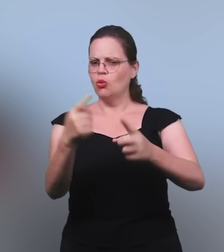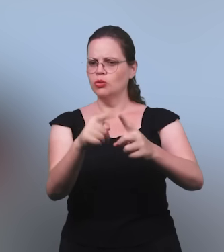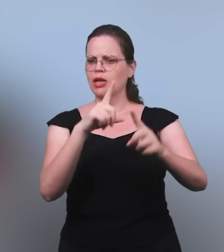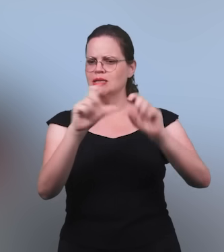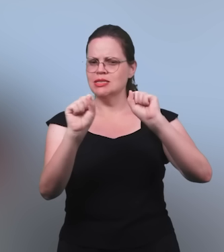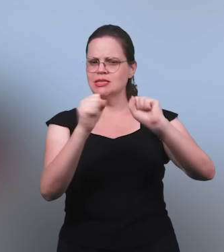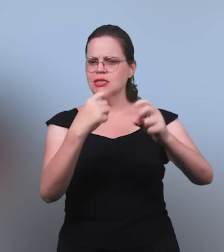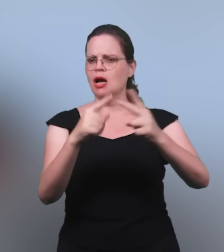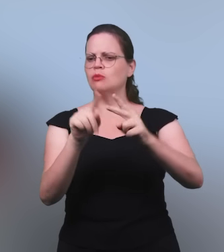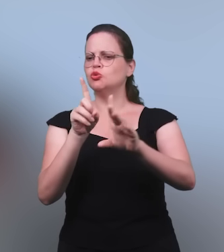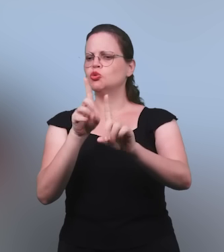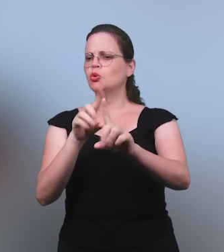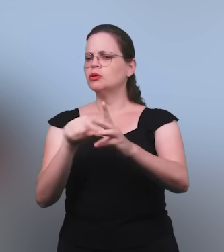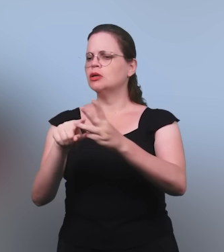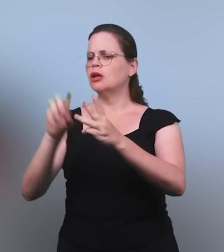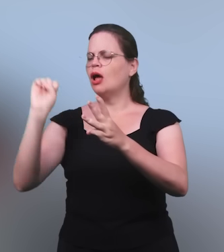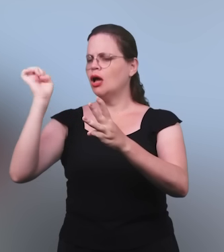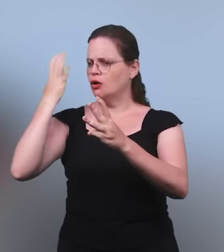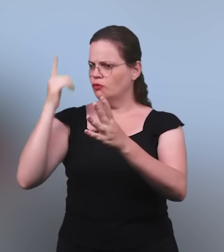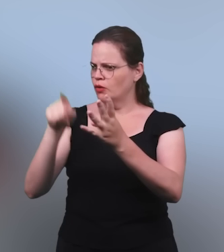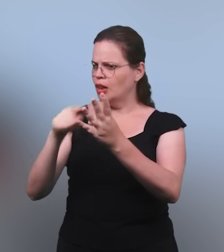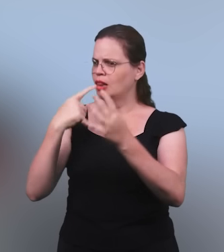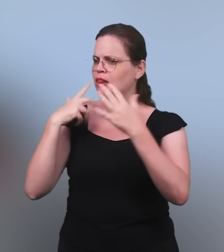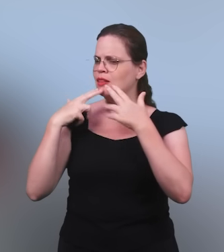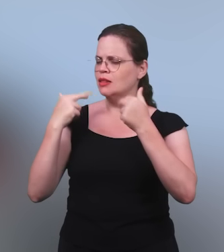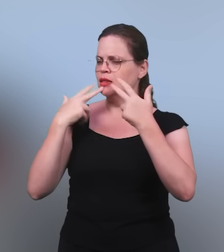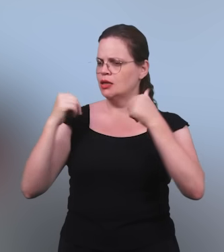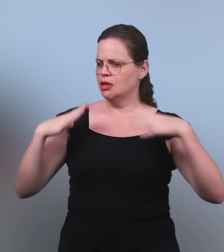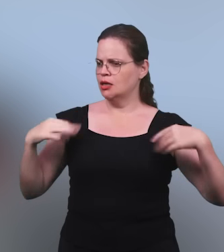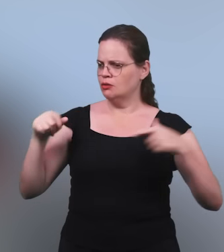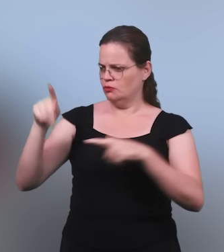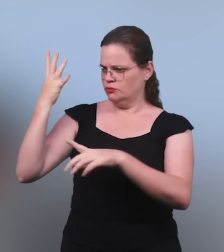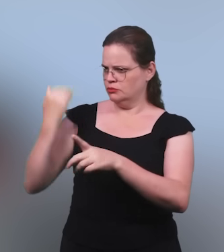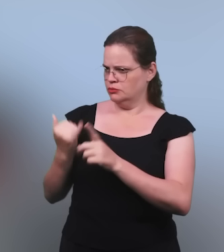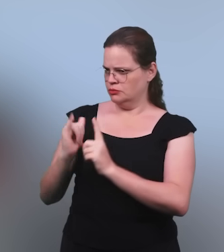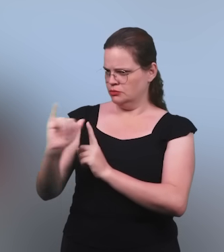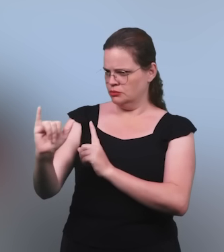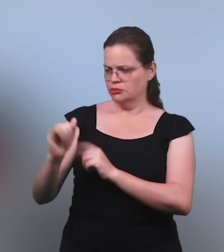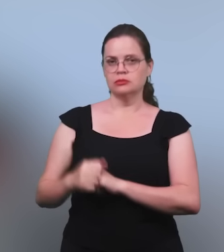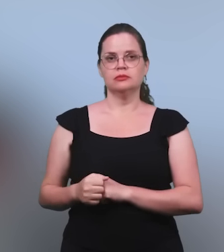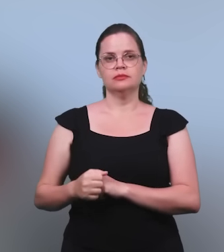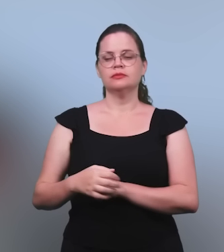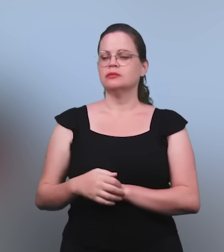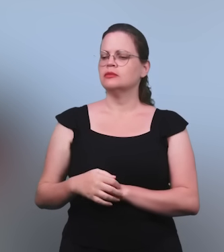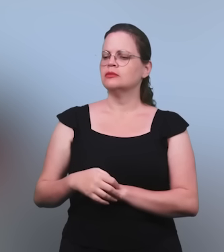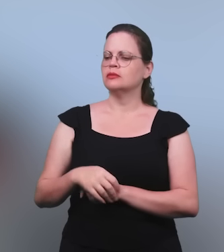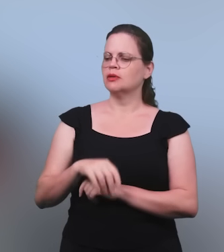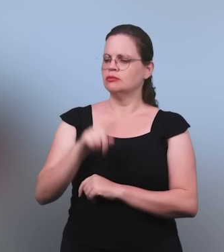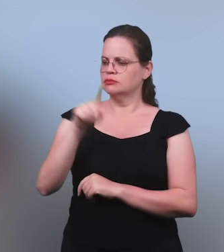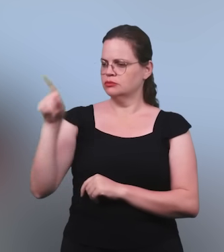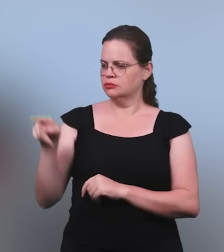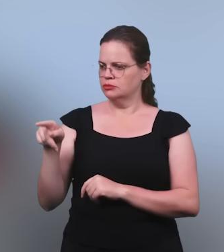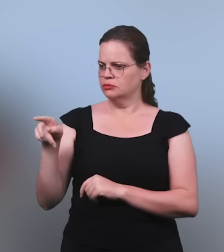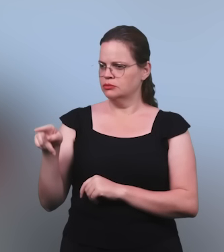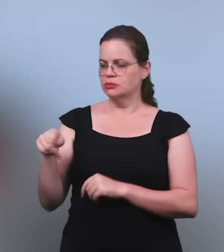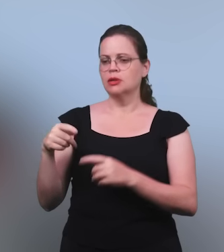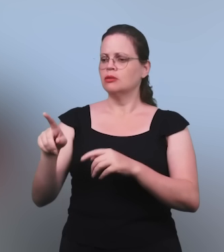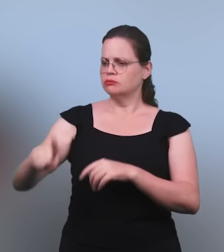tem doutrina, tem revelação, tem língua, tem interpretação. Língua quer dizer língua estranha, né? Tem